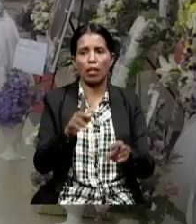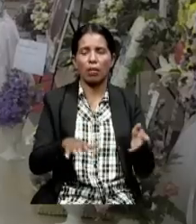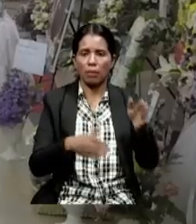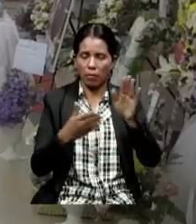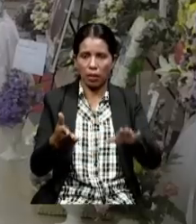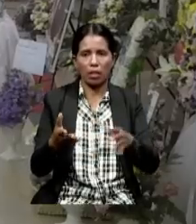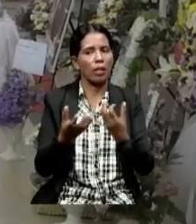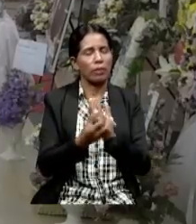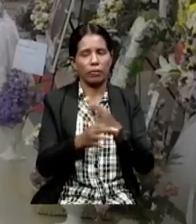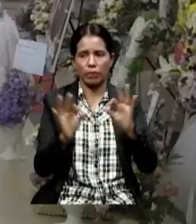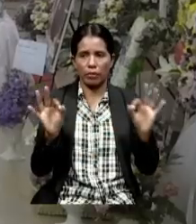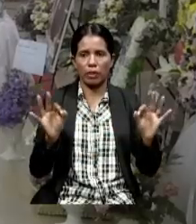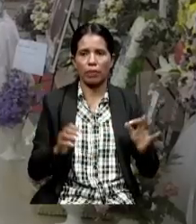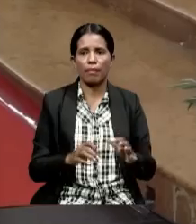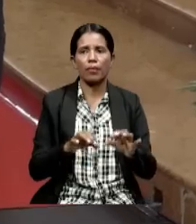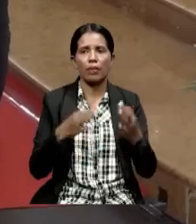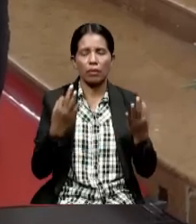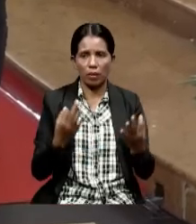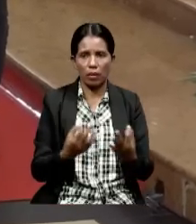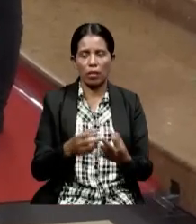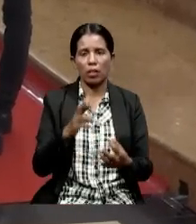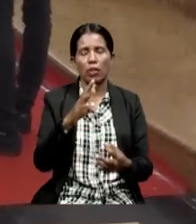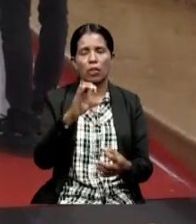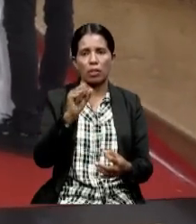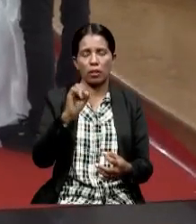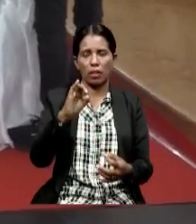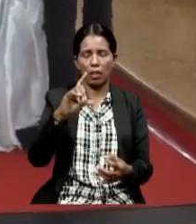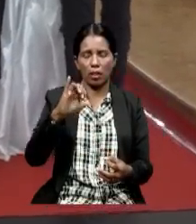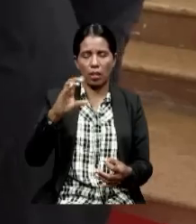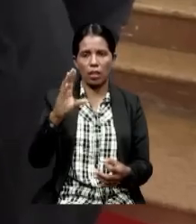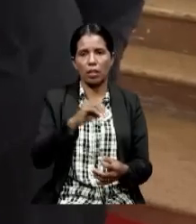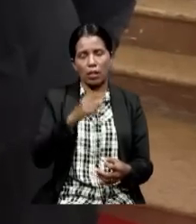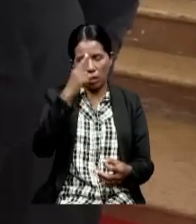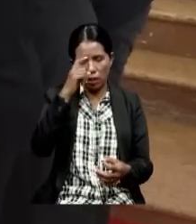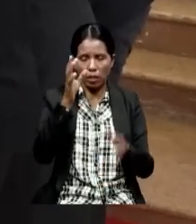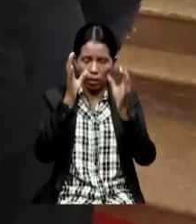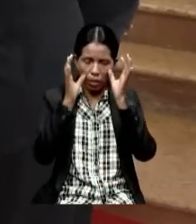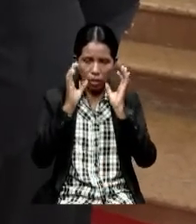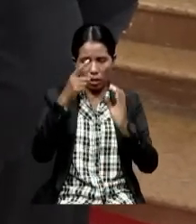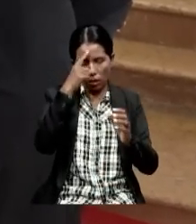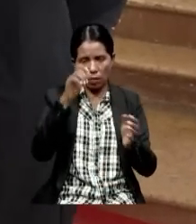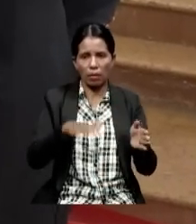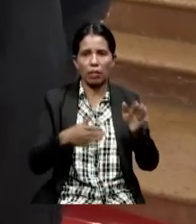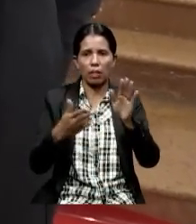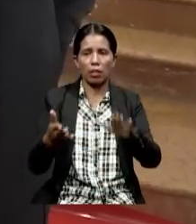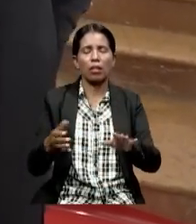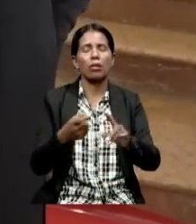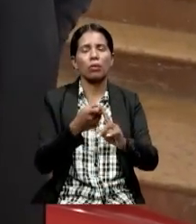tua. Família Matebian Roseiro Lobato Triste, tambala conona Matebian Nebehusi Kela,